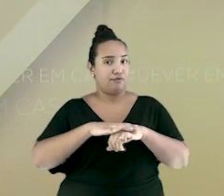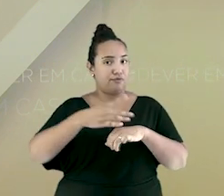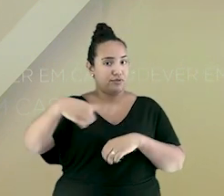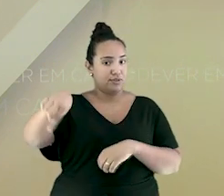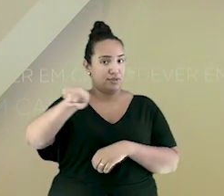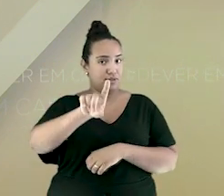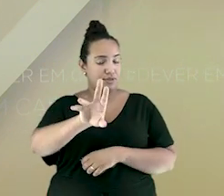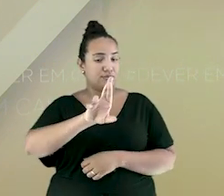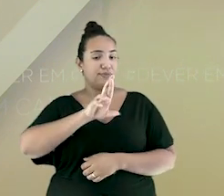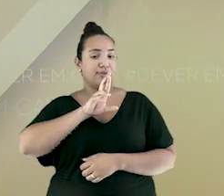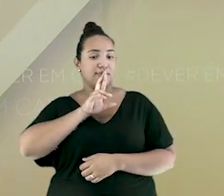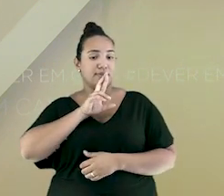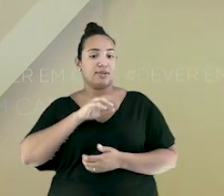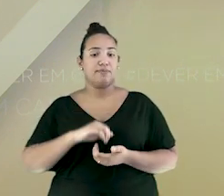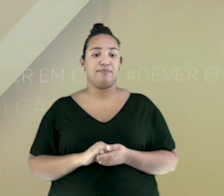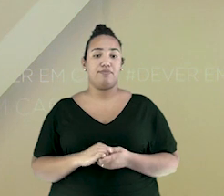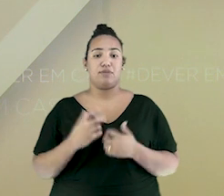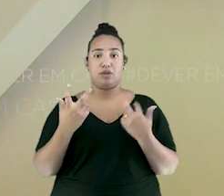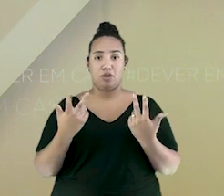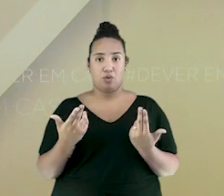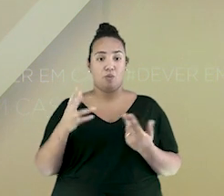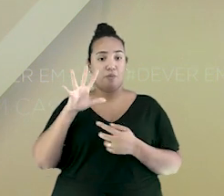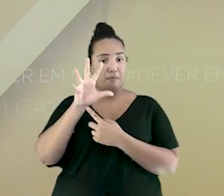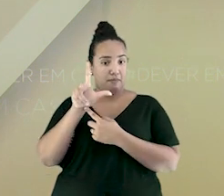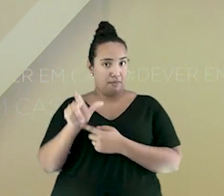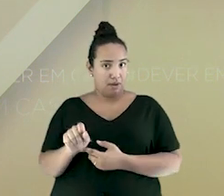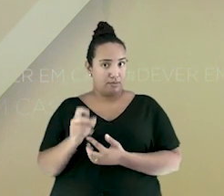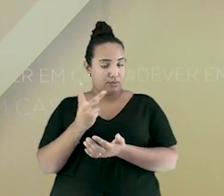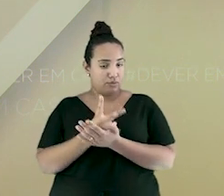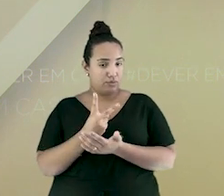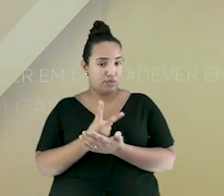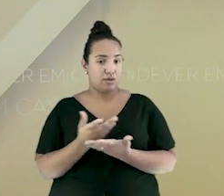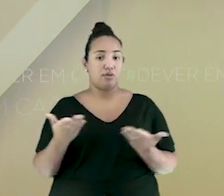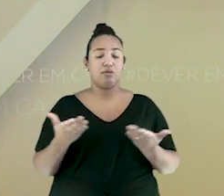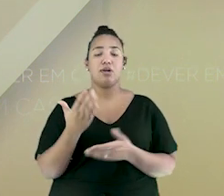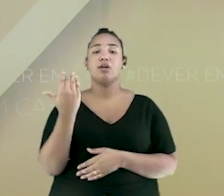deixar você responder. Observe o mesmo mapa.